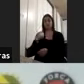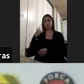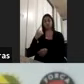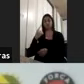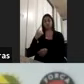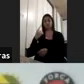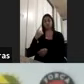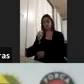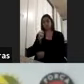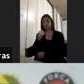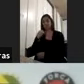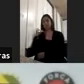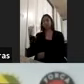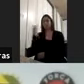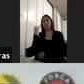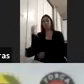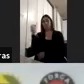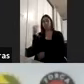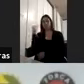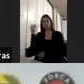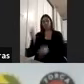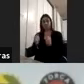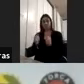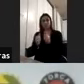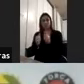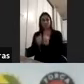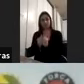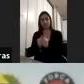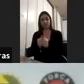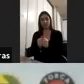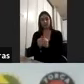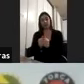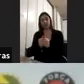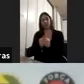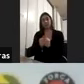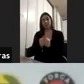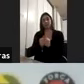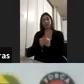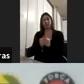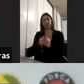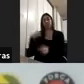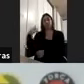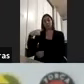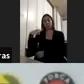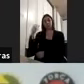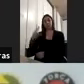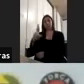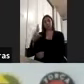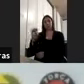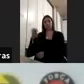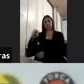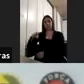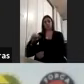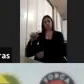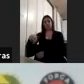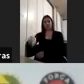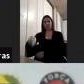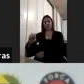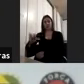aqui, com o deputado Romanelli, onde ele está nos contando aqui para a